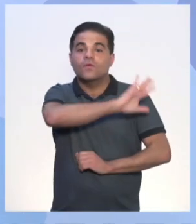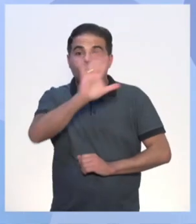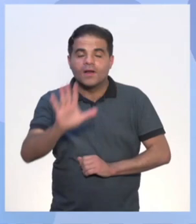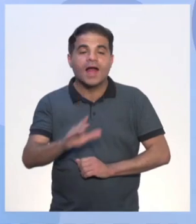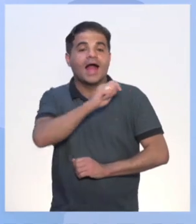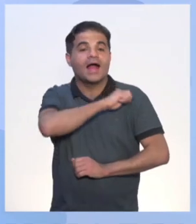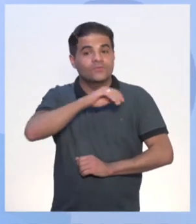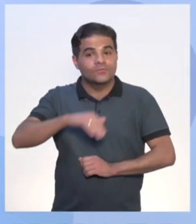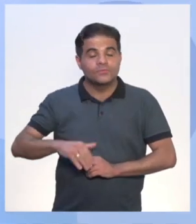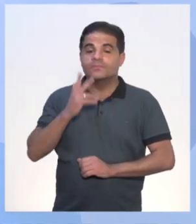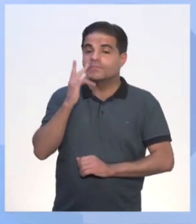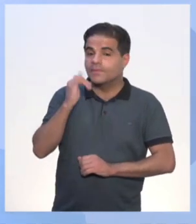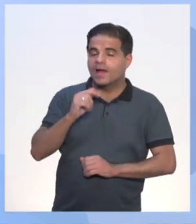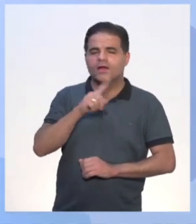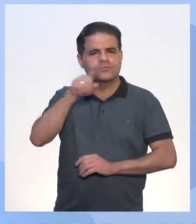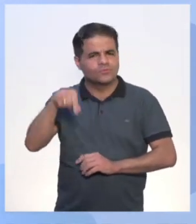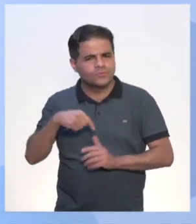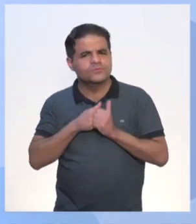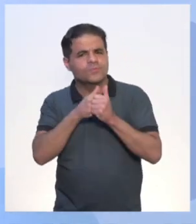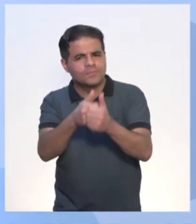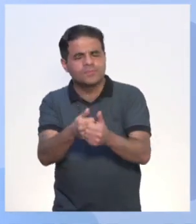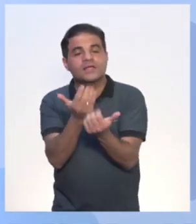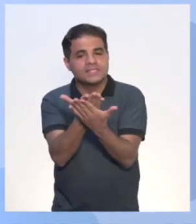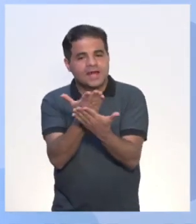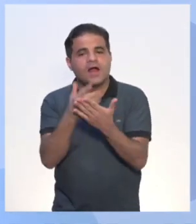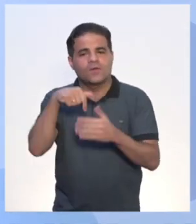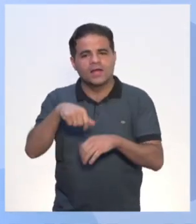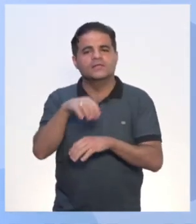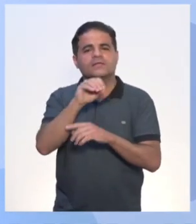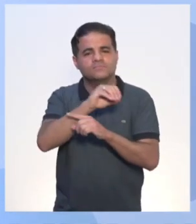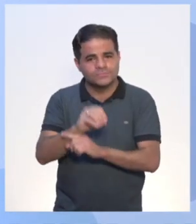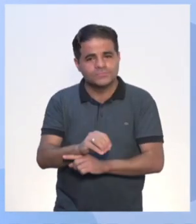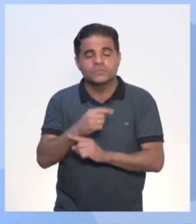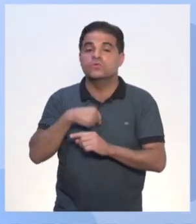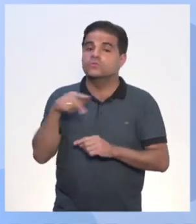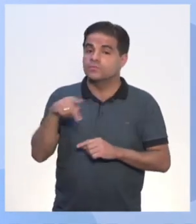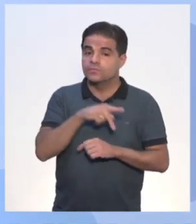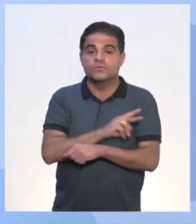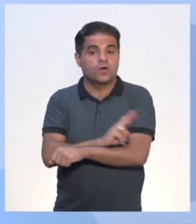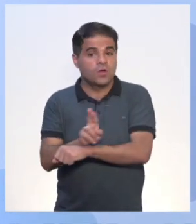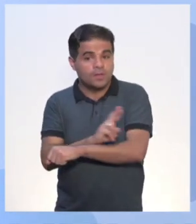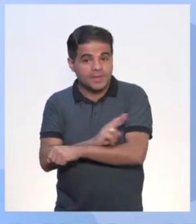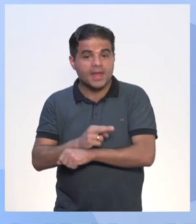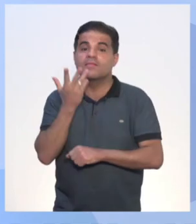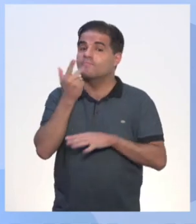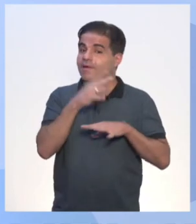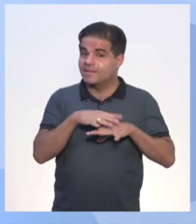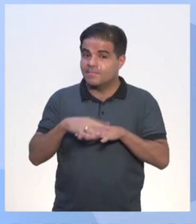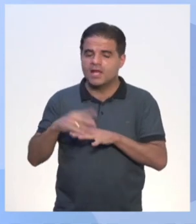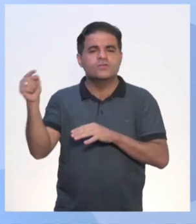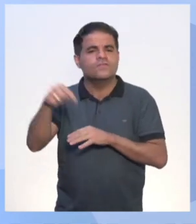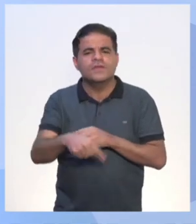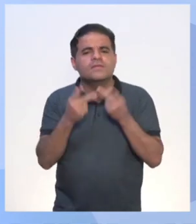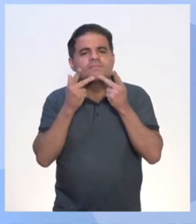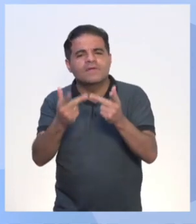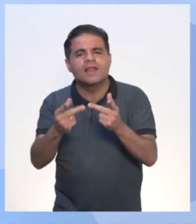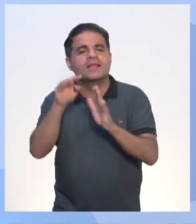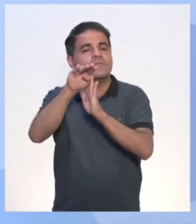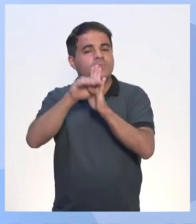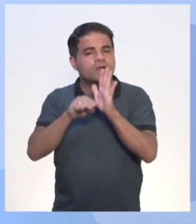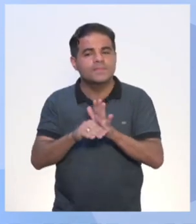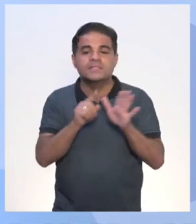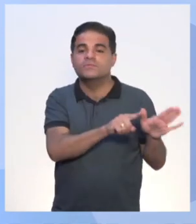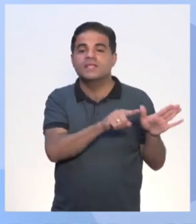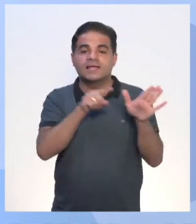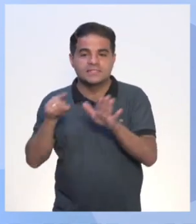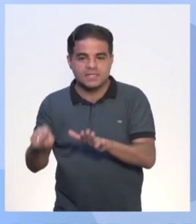alunos, professores e pais que sempre acompanham as nossas aulas aqui no Centro de Mídias. Eu sou a professora Roberta, de Matemática, e vim falar sobre a programação da